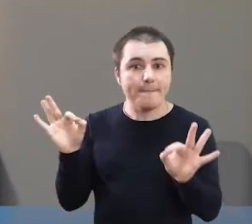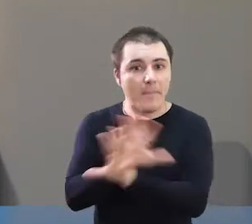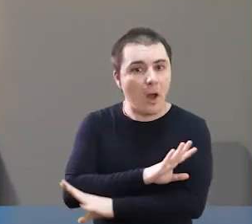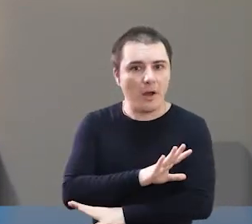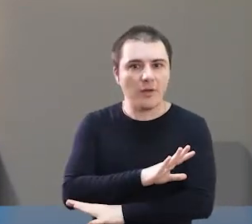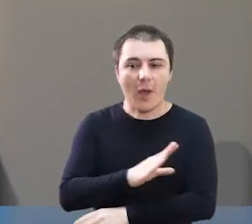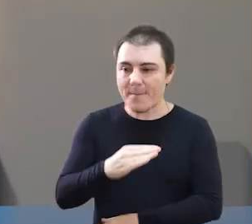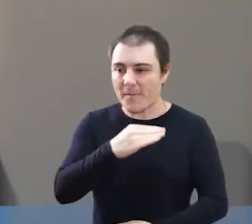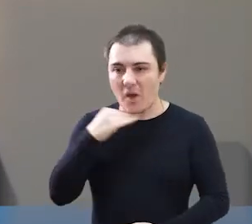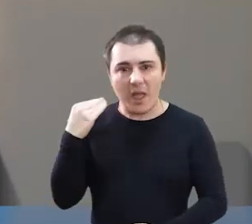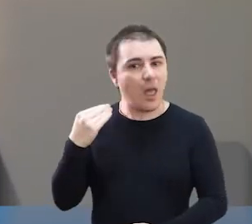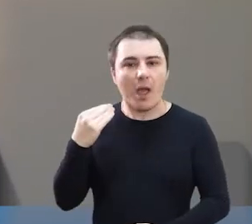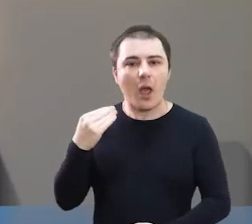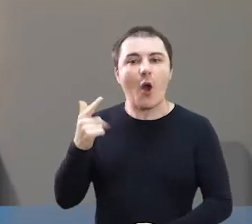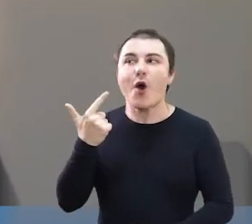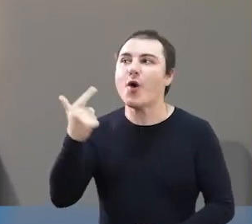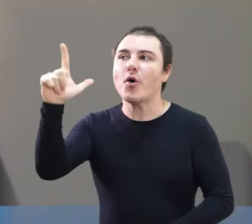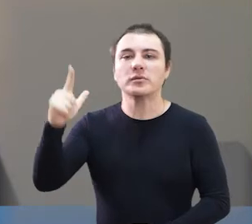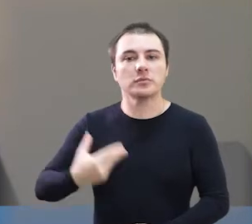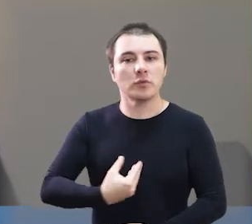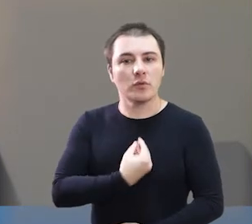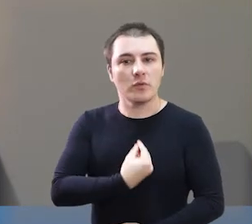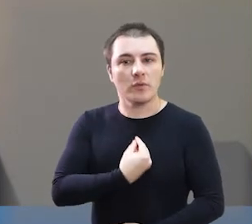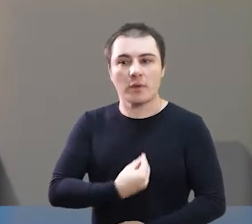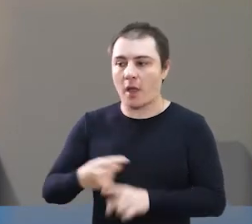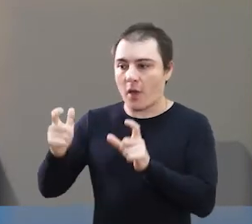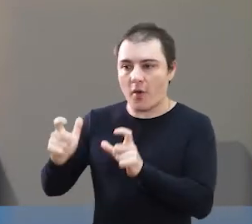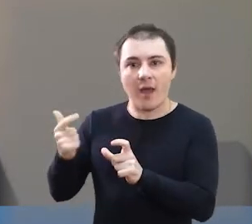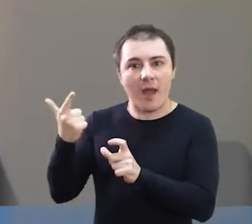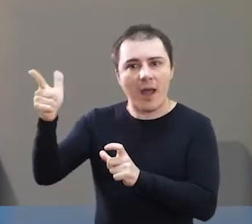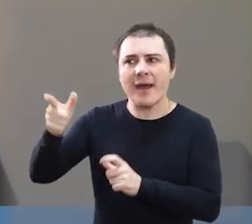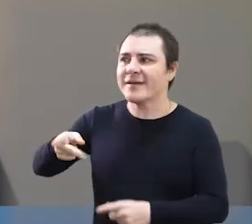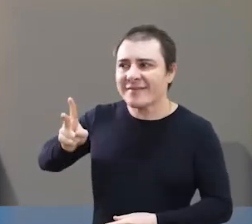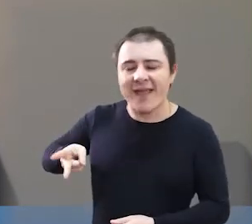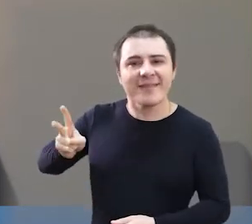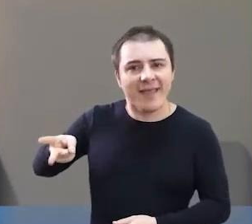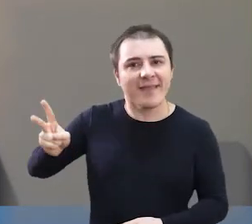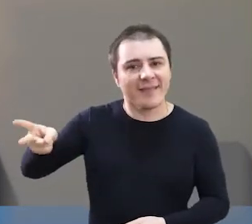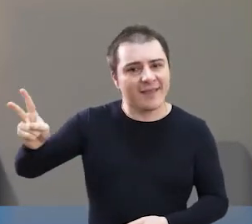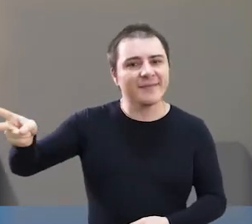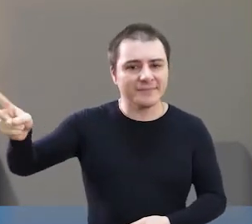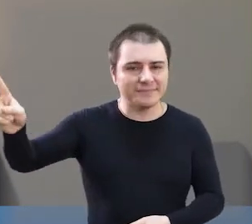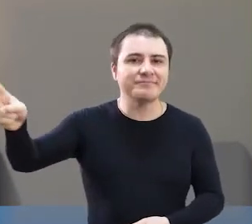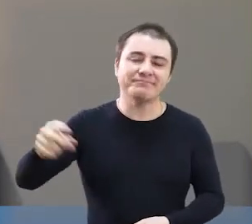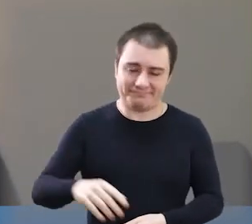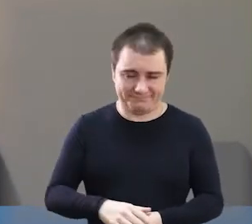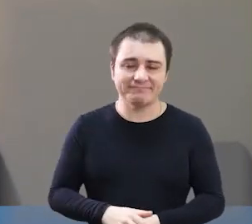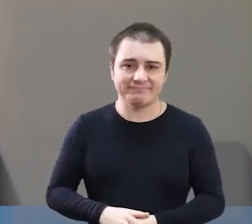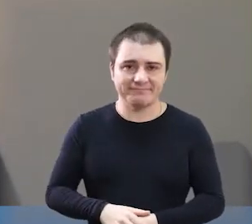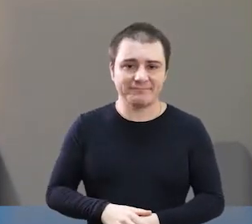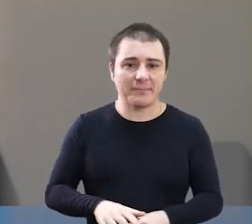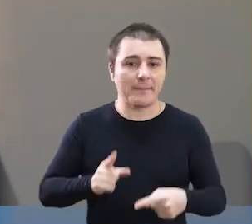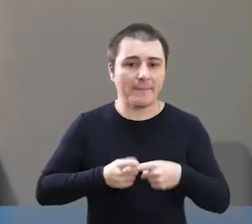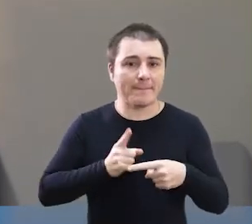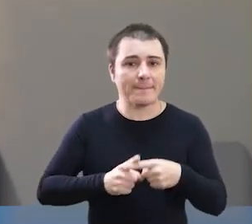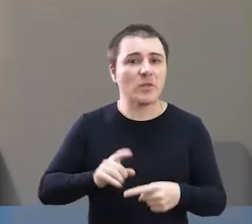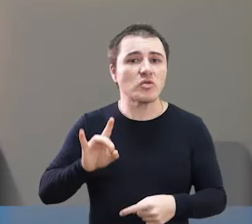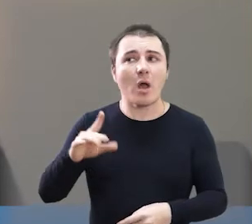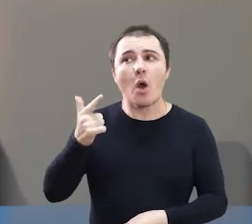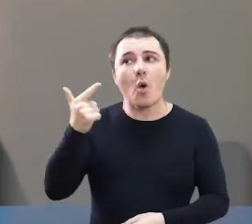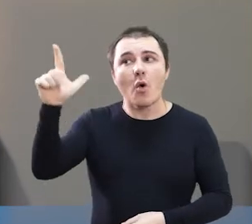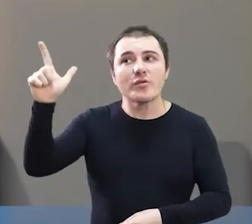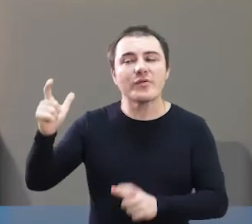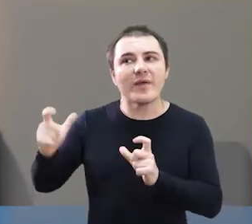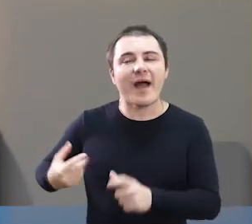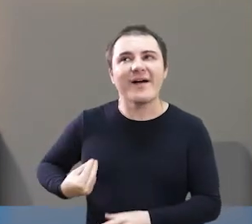não acabou a vida dela aqui num mundo definitivo, mas que as pessoas que estão aqui vivendo no mundo de passagem,